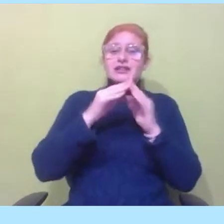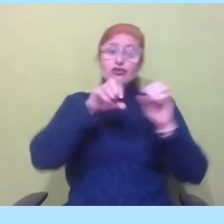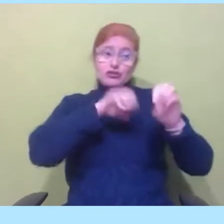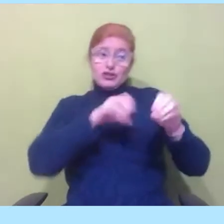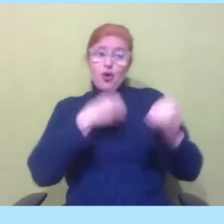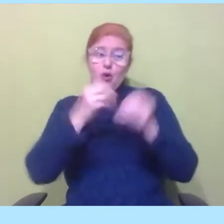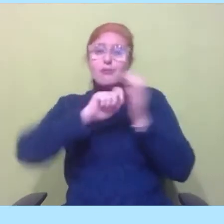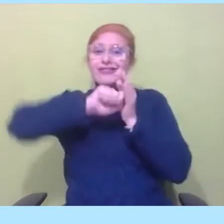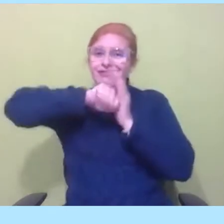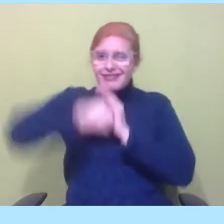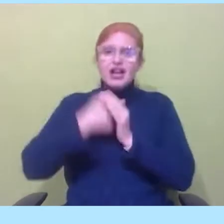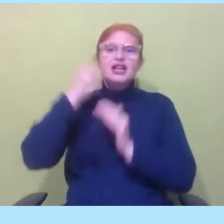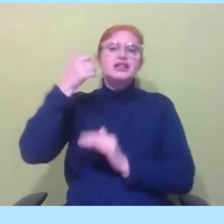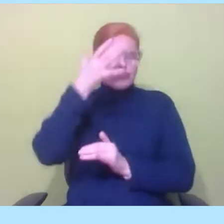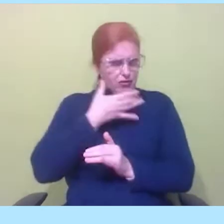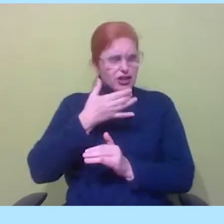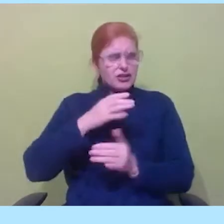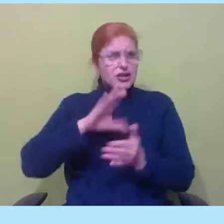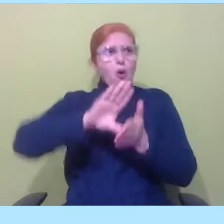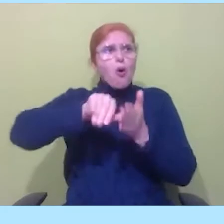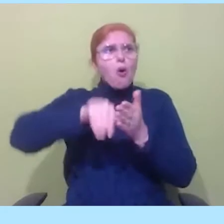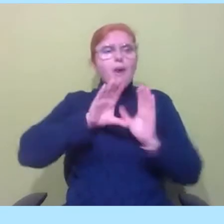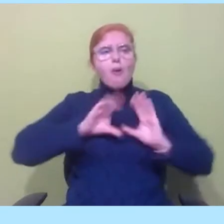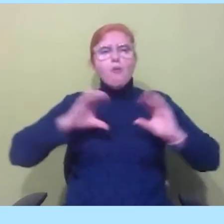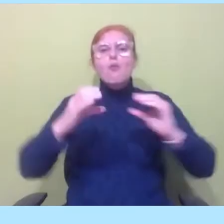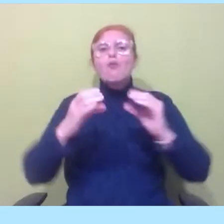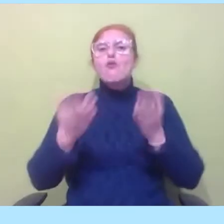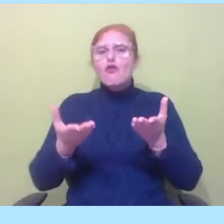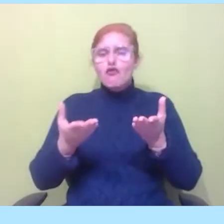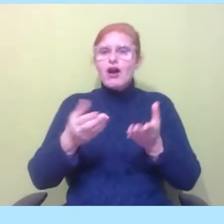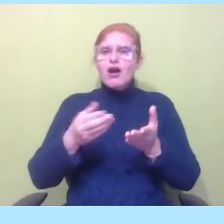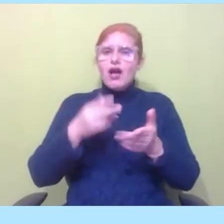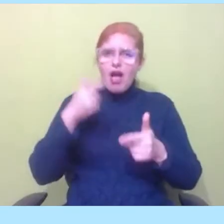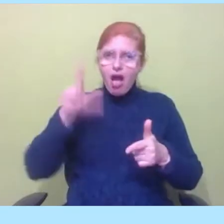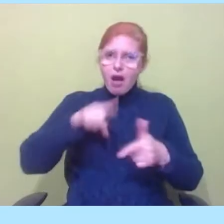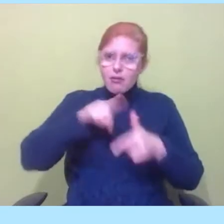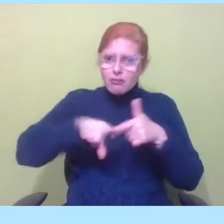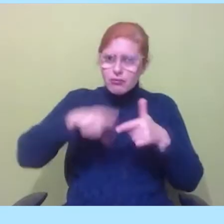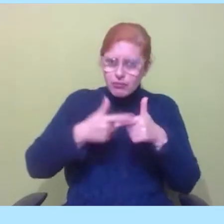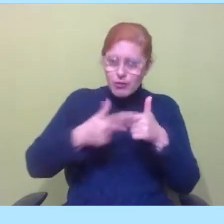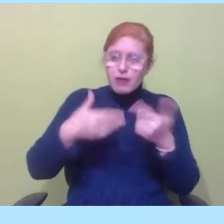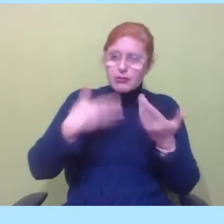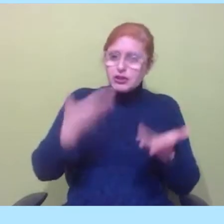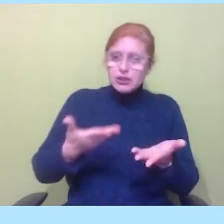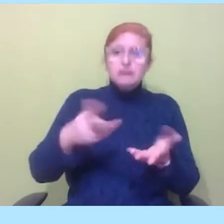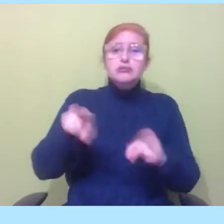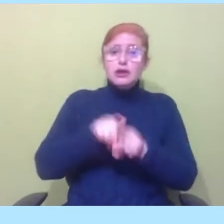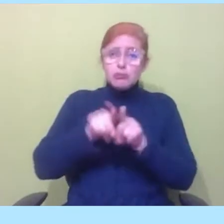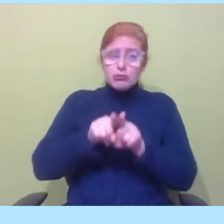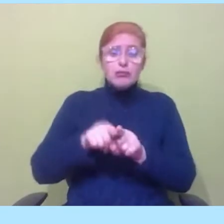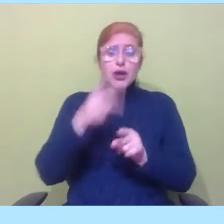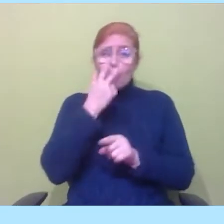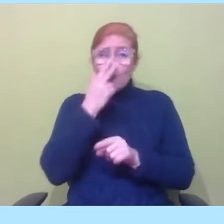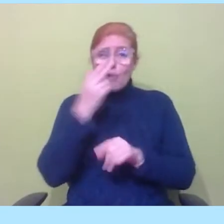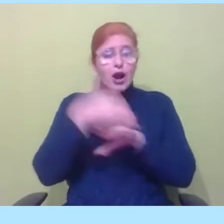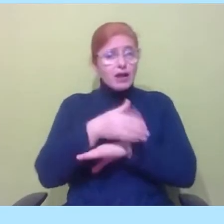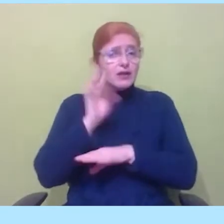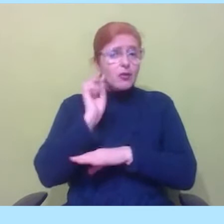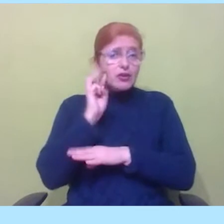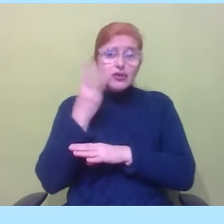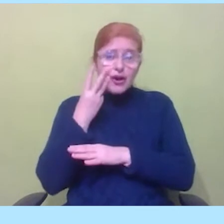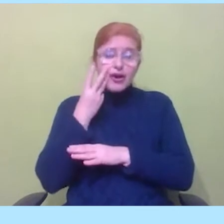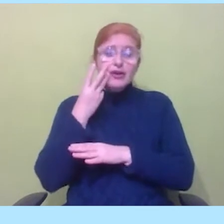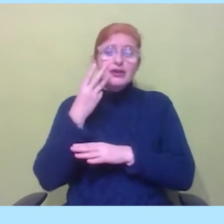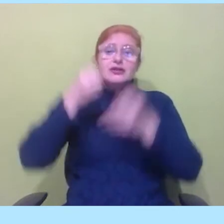sofá? Mas é um problema. Você acha que não é um problema entrarem no seu WhatsApp? É um problema, sabe por quê? Por causa